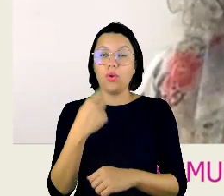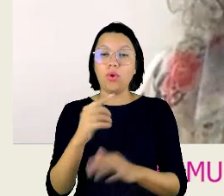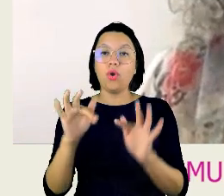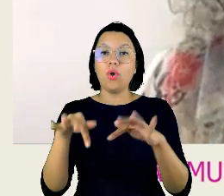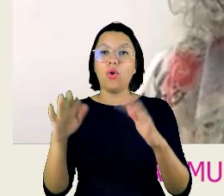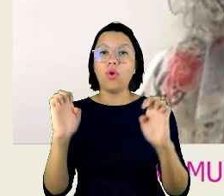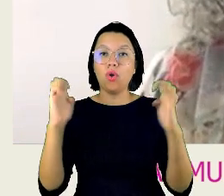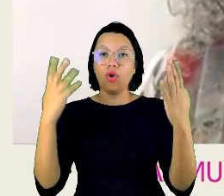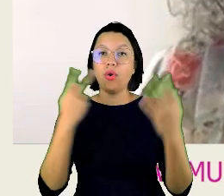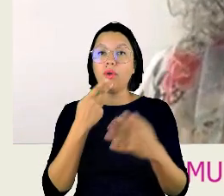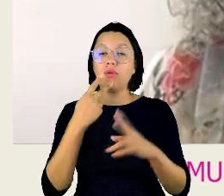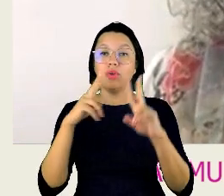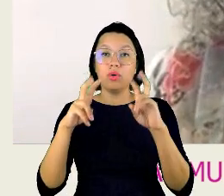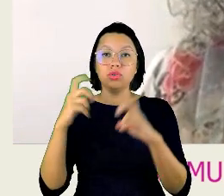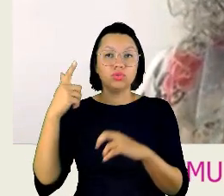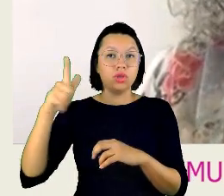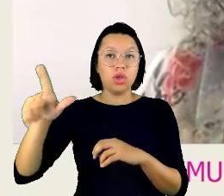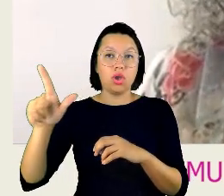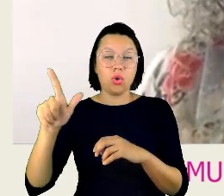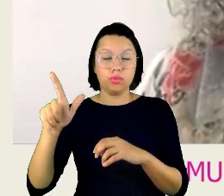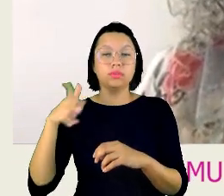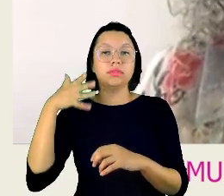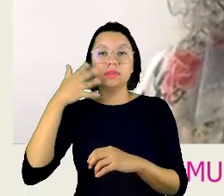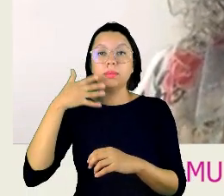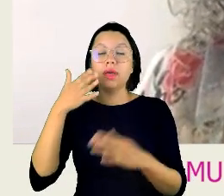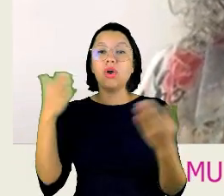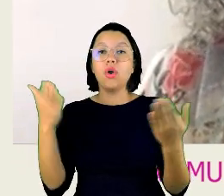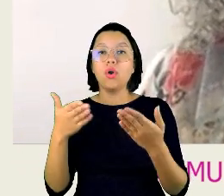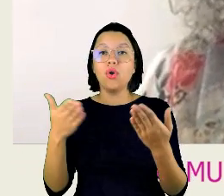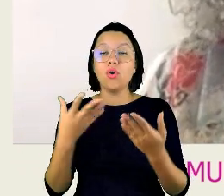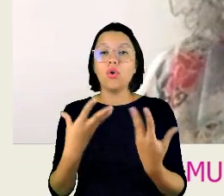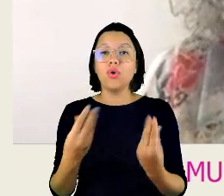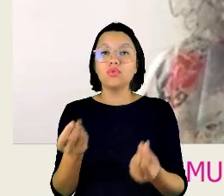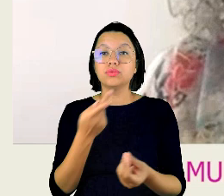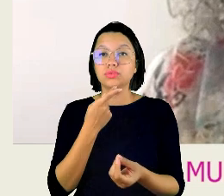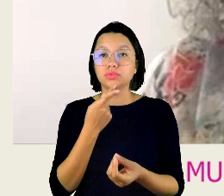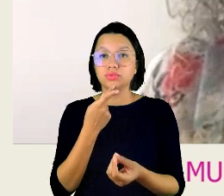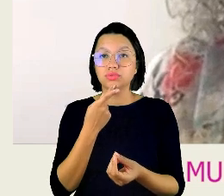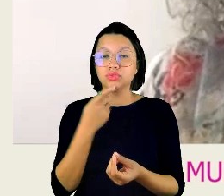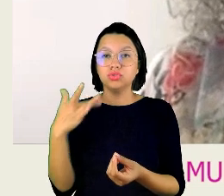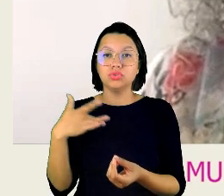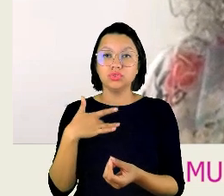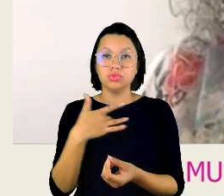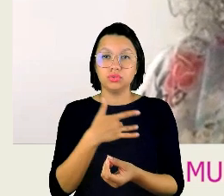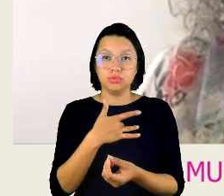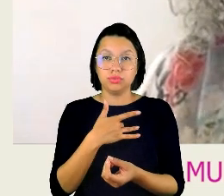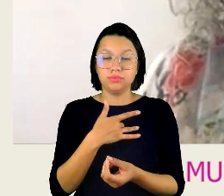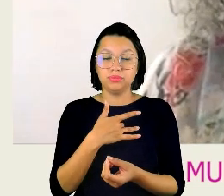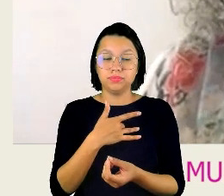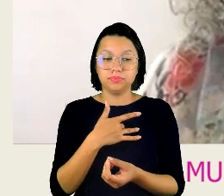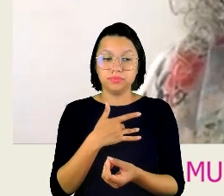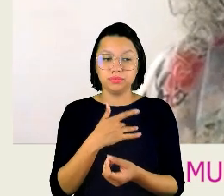eu vou dizer os títulos das próximas palestras. Hoje nós vamos falar de saúde.